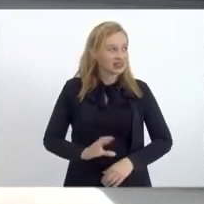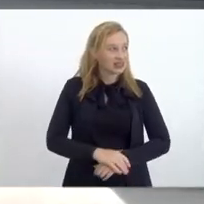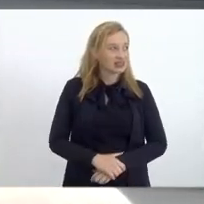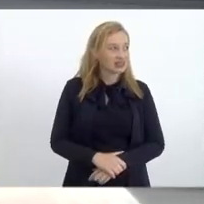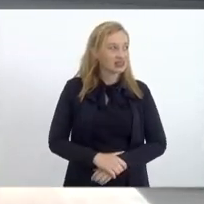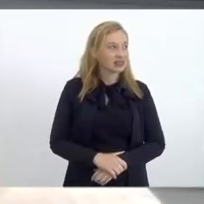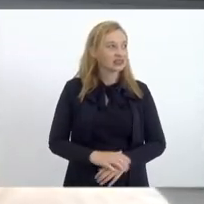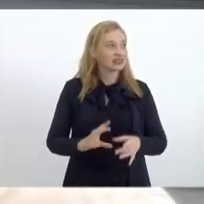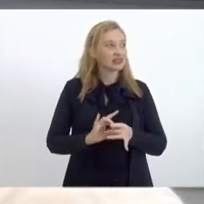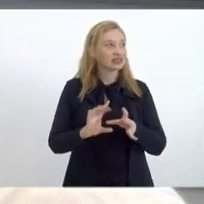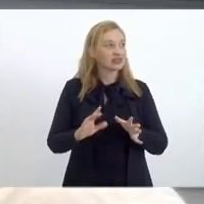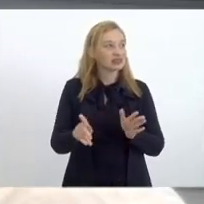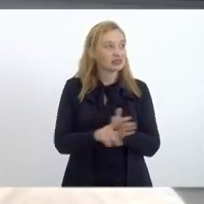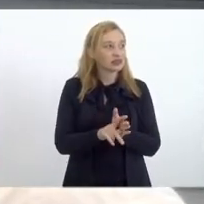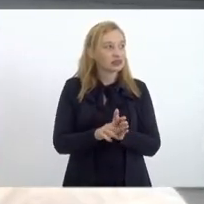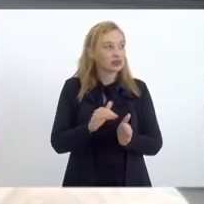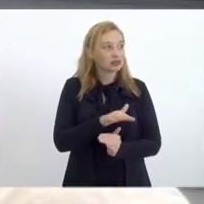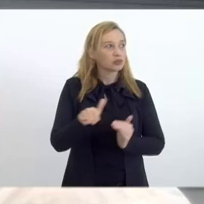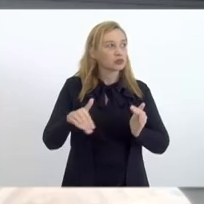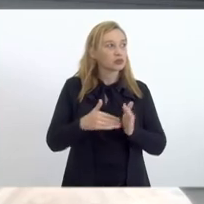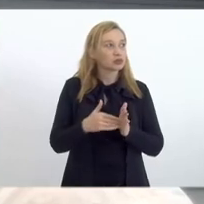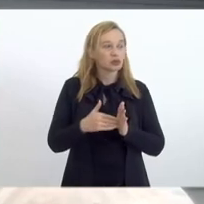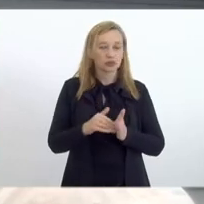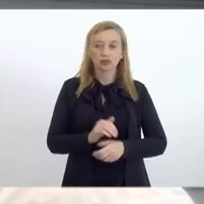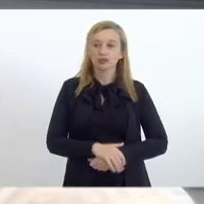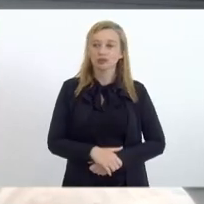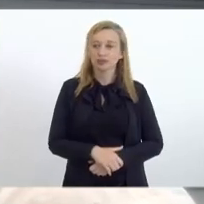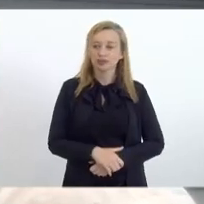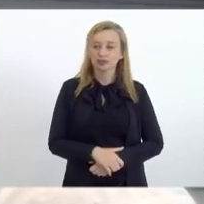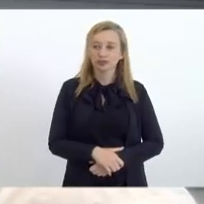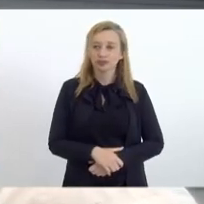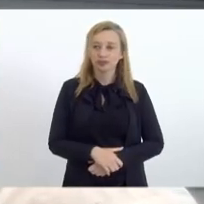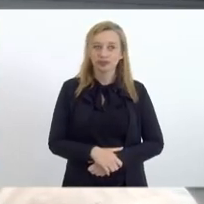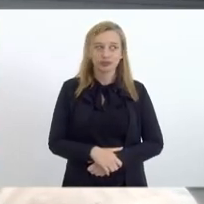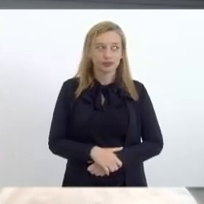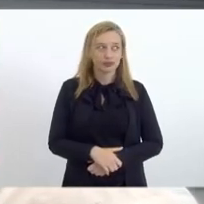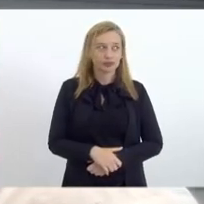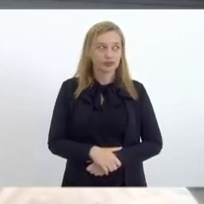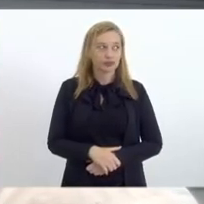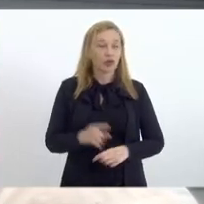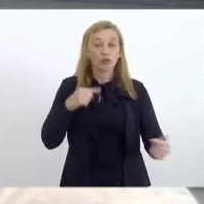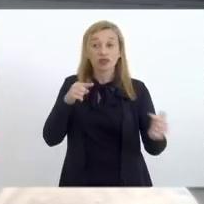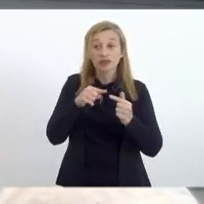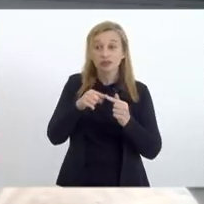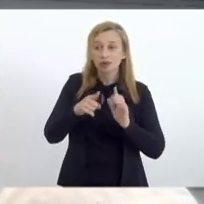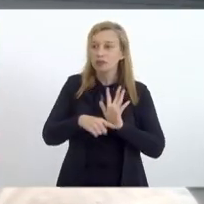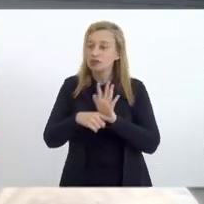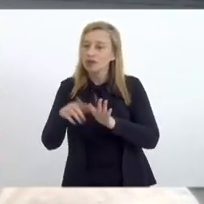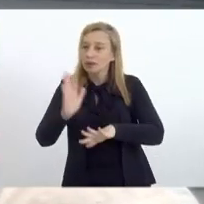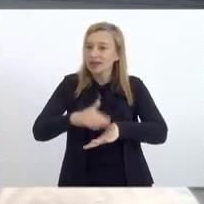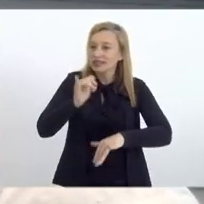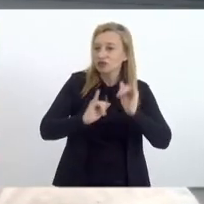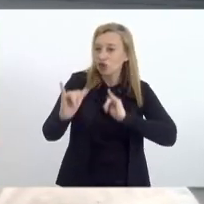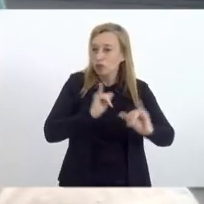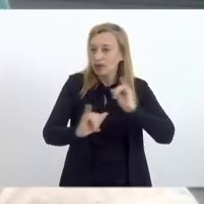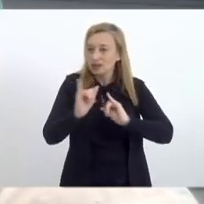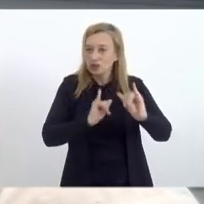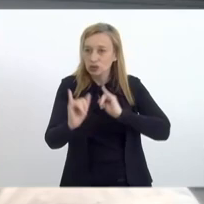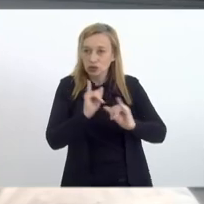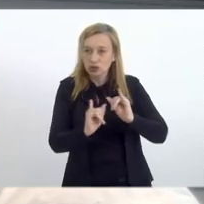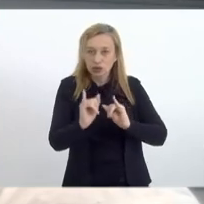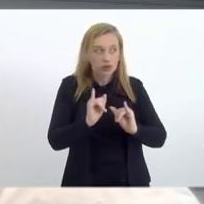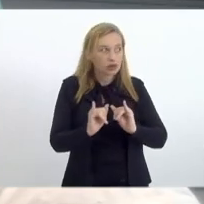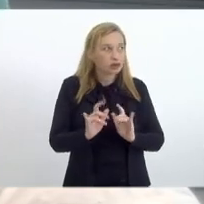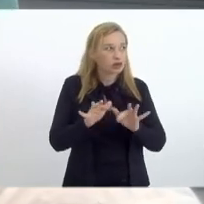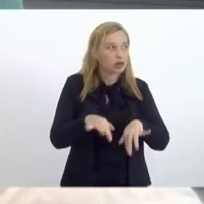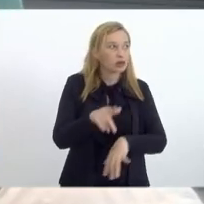do projeto e por todo o suporte dispensado. Nosso objetivo aqui é contribuir com mais informações para a apreciação do